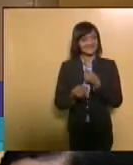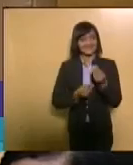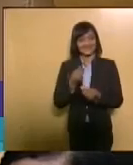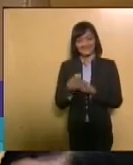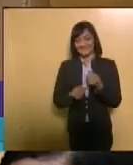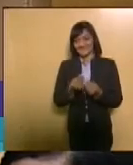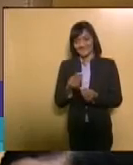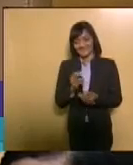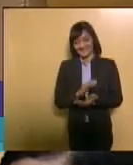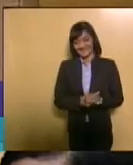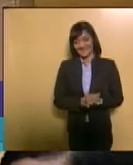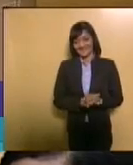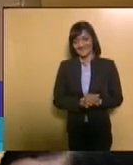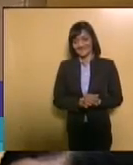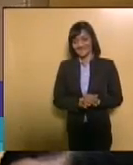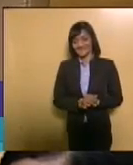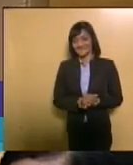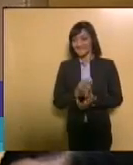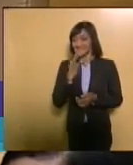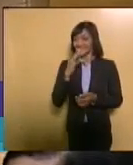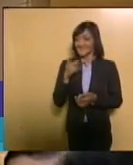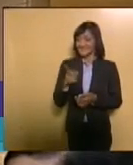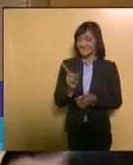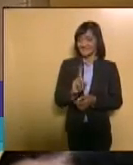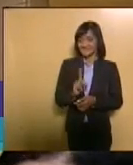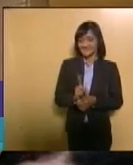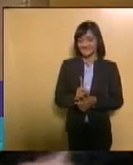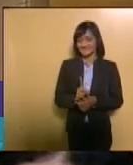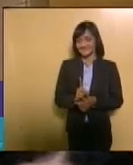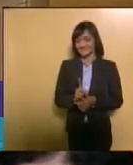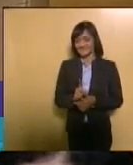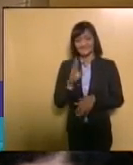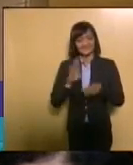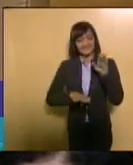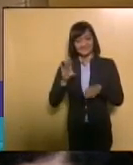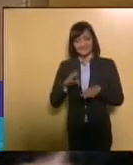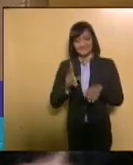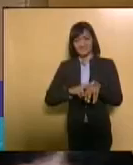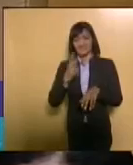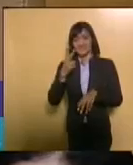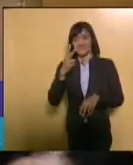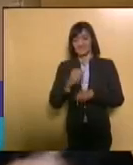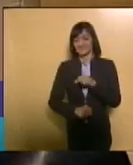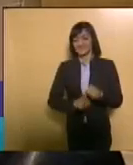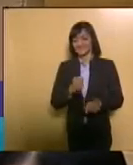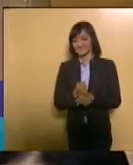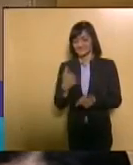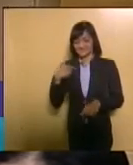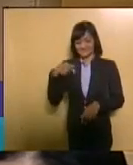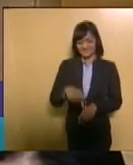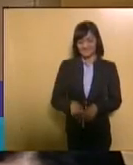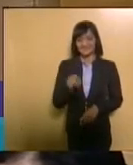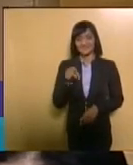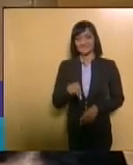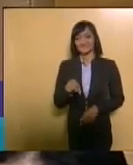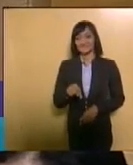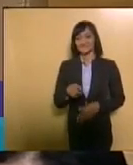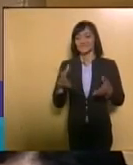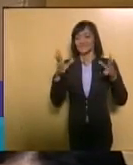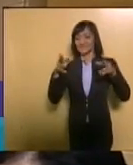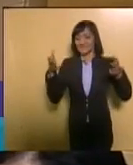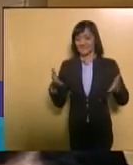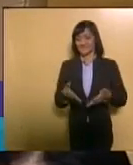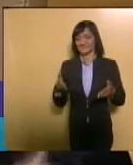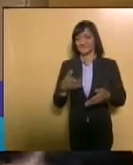tem esse esse esse reconhecimento a gente não tem essa voz poucas da vez acho que duas vezes no ano eu vim aqui e falar aqui como hoje